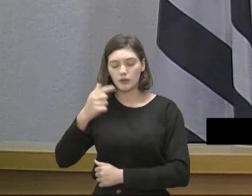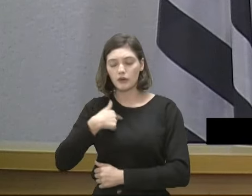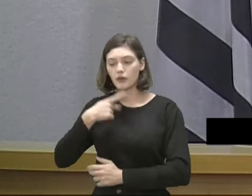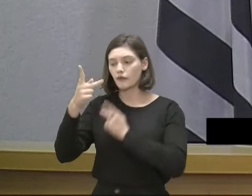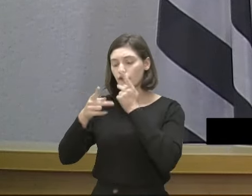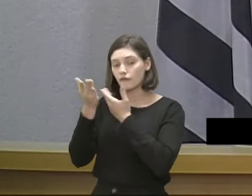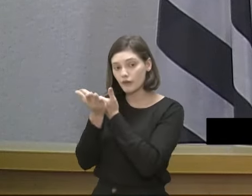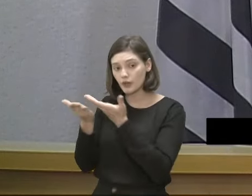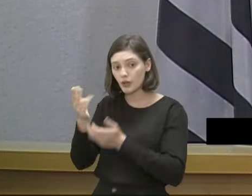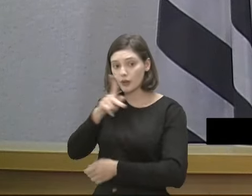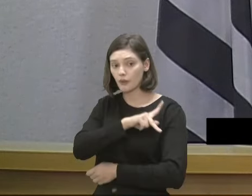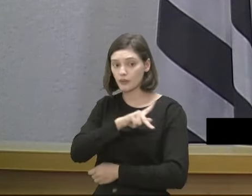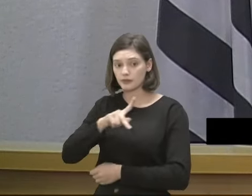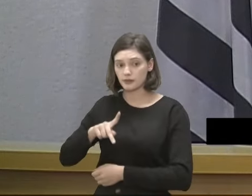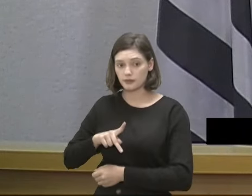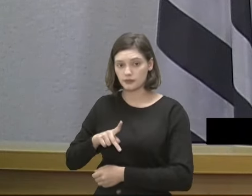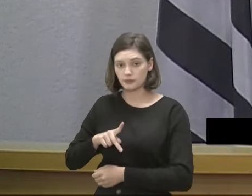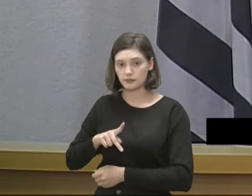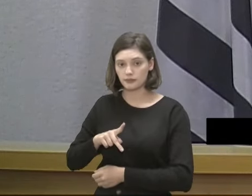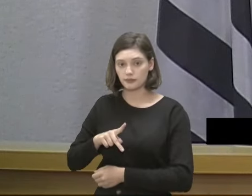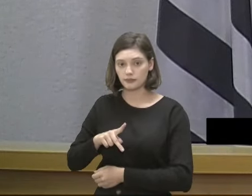reportar ao presidente.